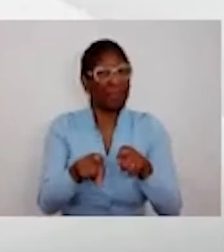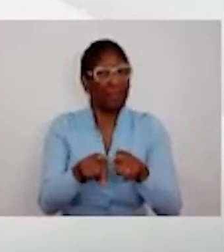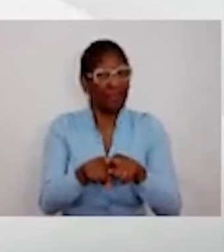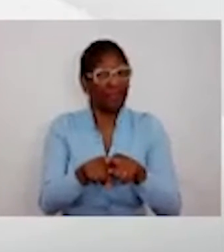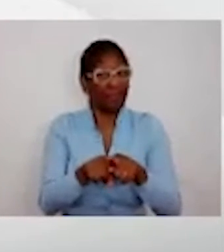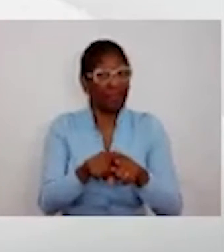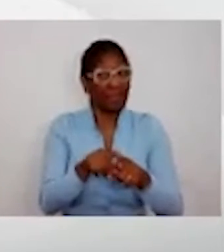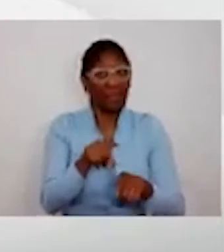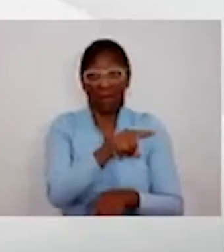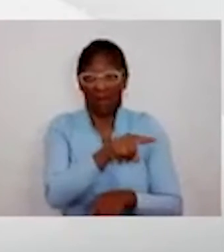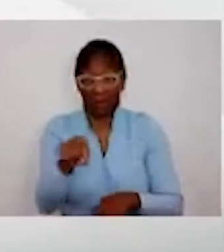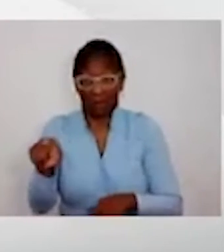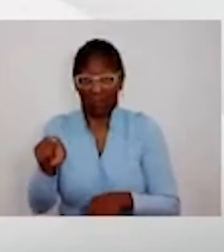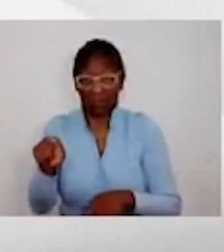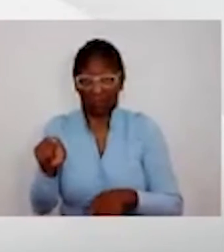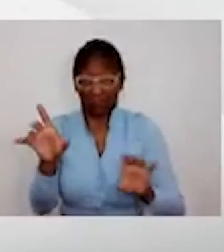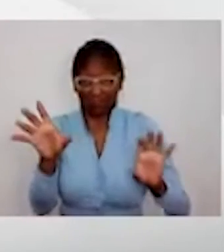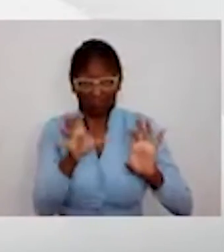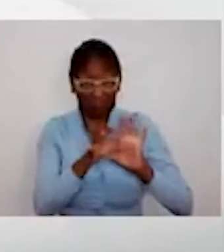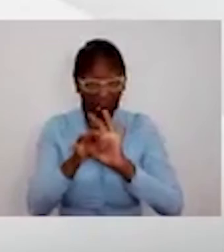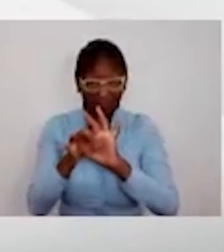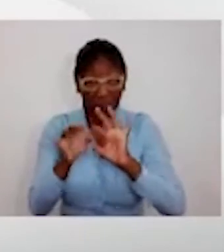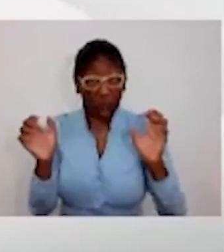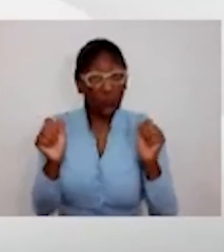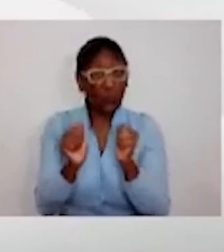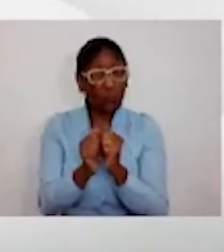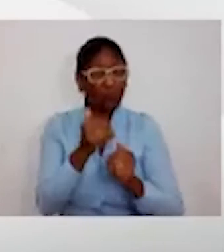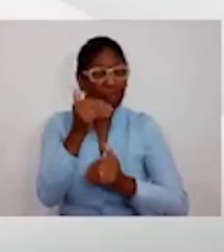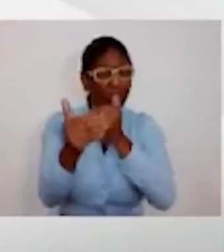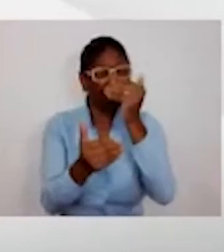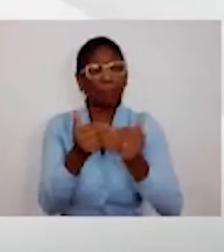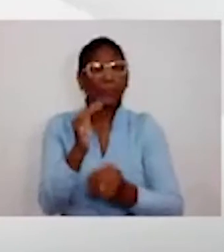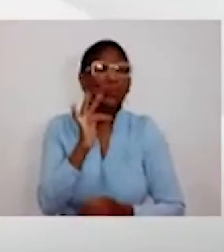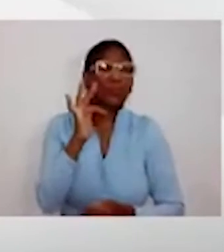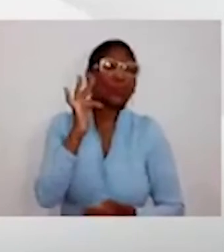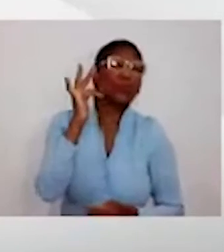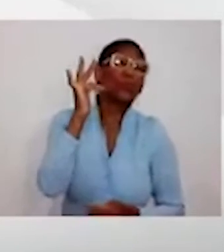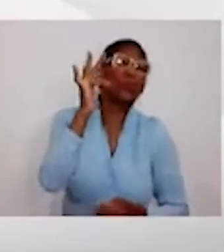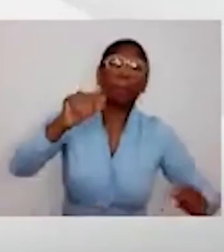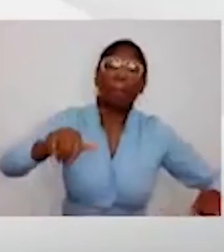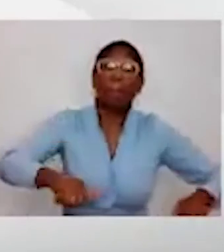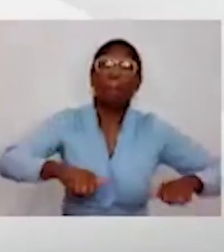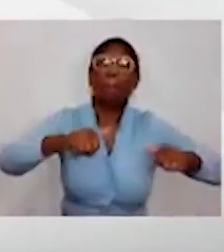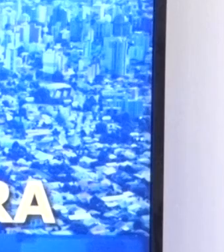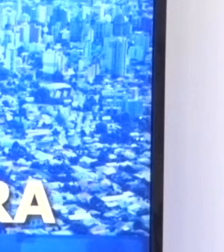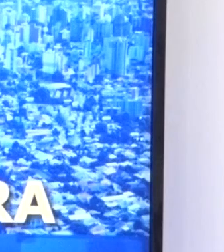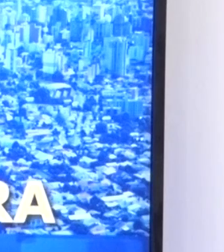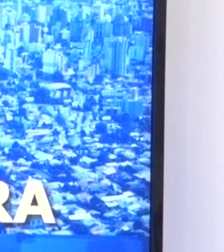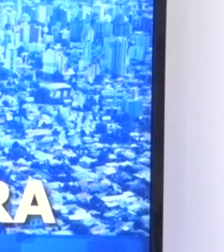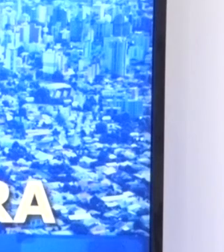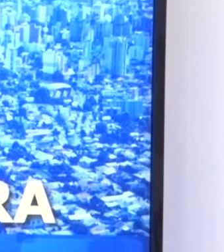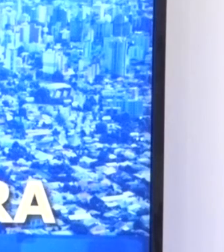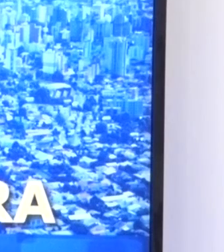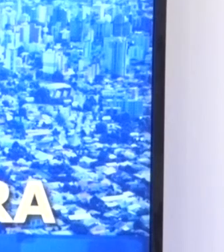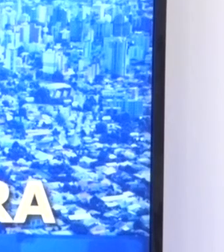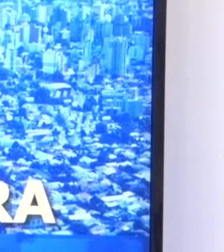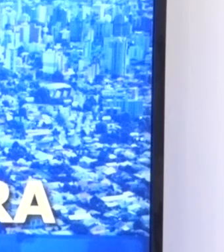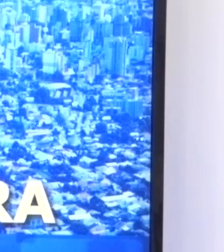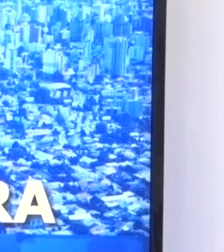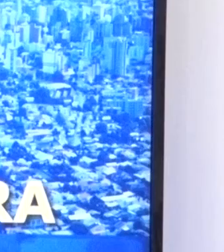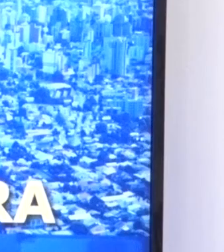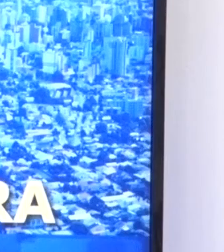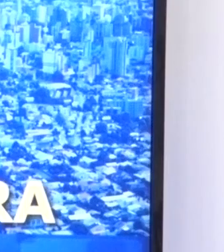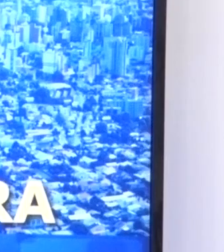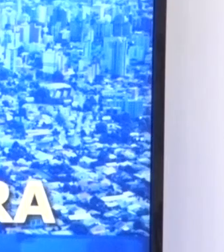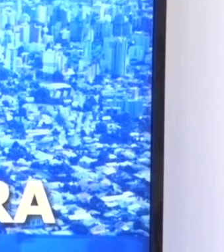que nós estamos, sim, todos juntos, semeando um futuro muito melhor para o nosso estado a partir desses indicadores. Em uma entrevista coletiva,